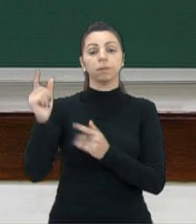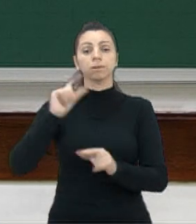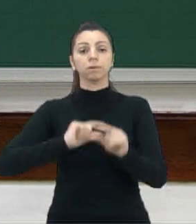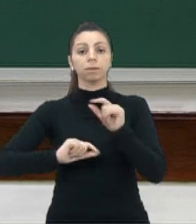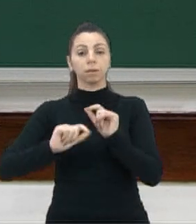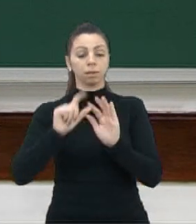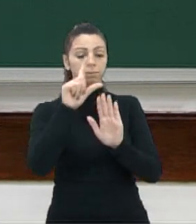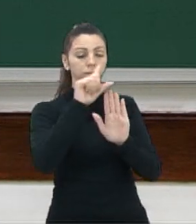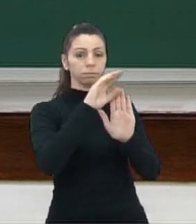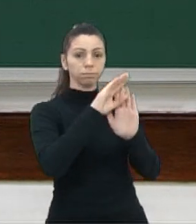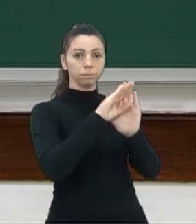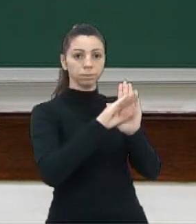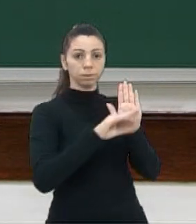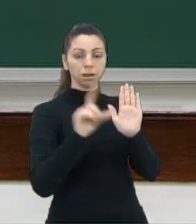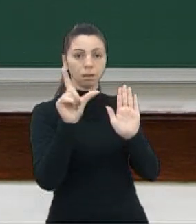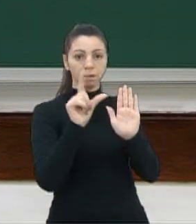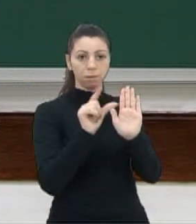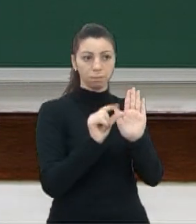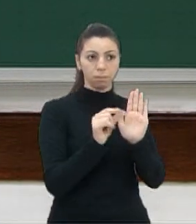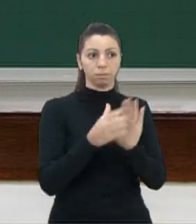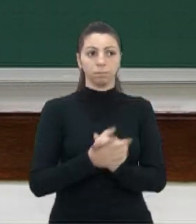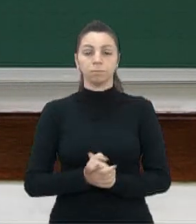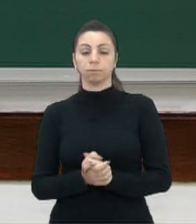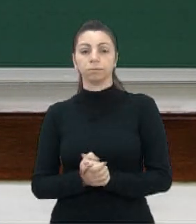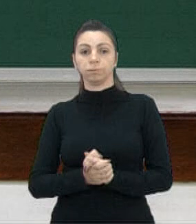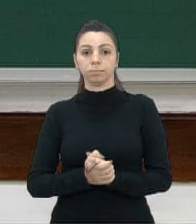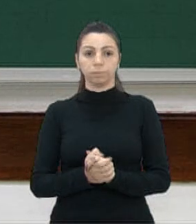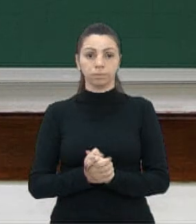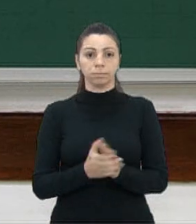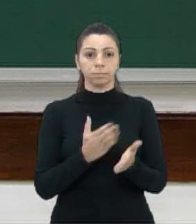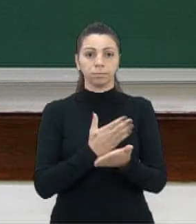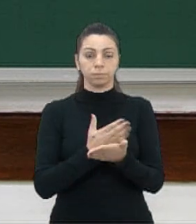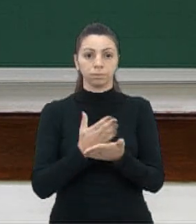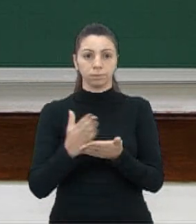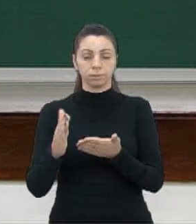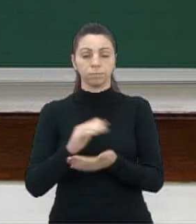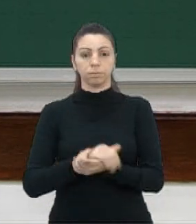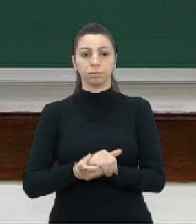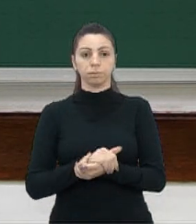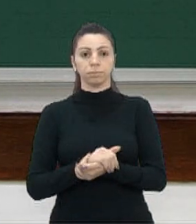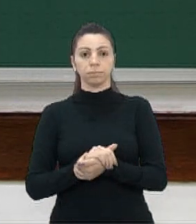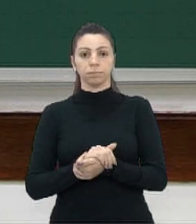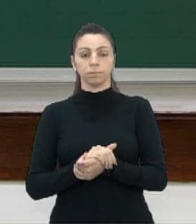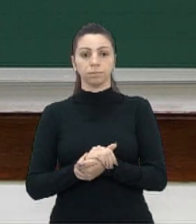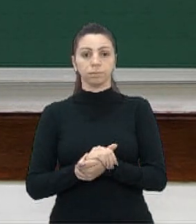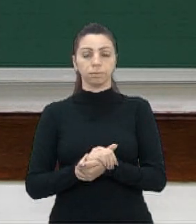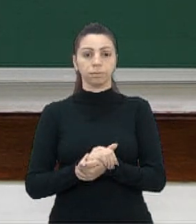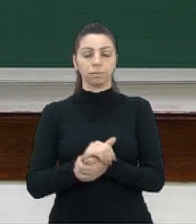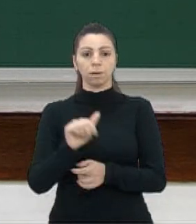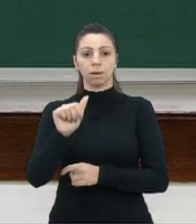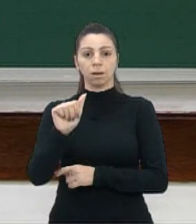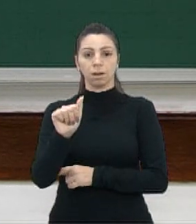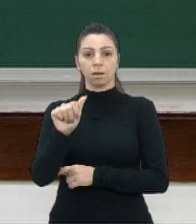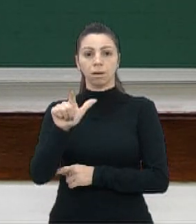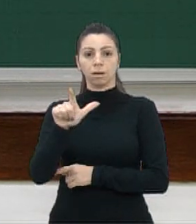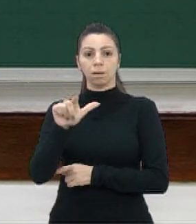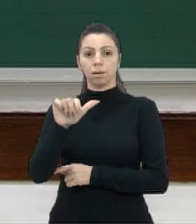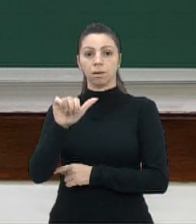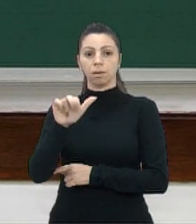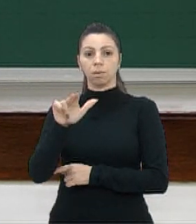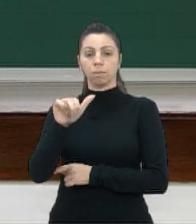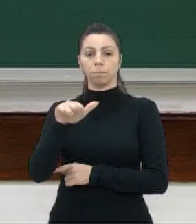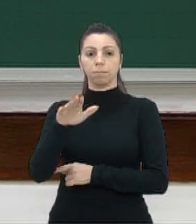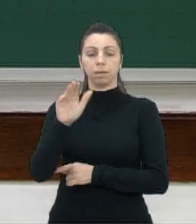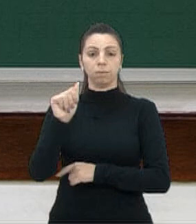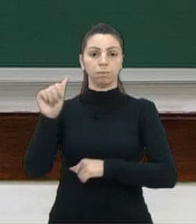menor quantidade ou menos vezes. No caso aqui, vamos começar pelo alumínio. Tá? Então, o alumínio aparece uma vez